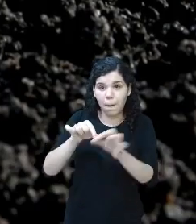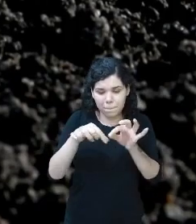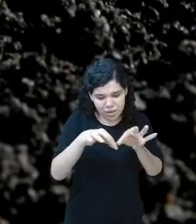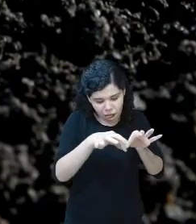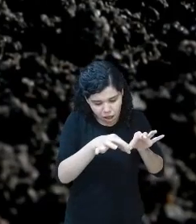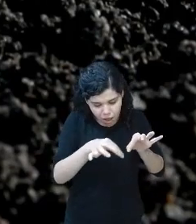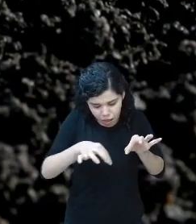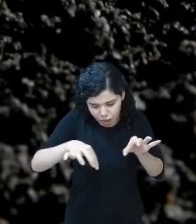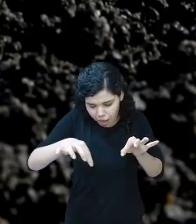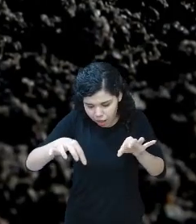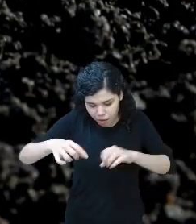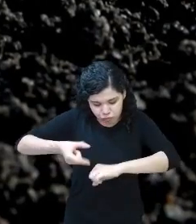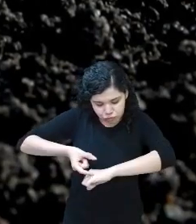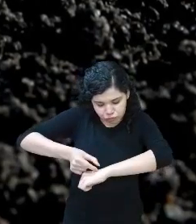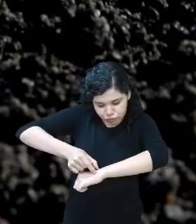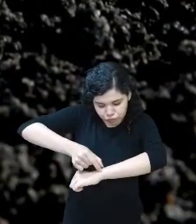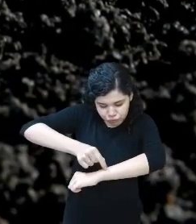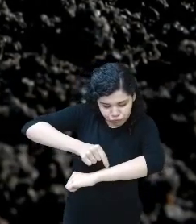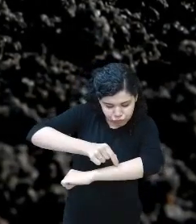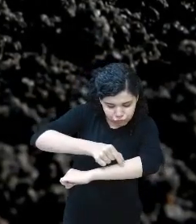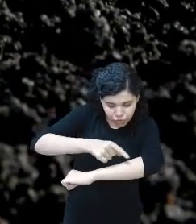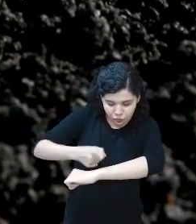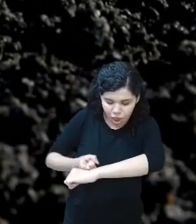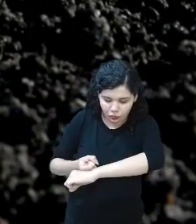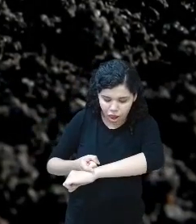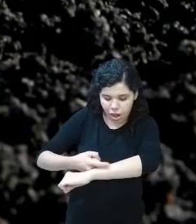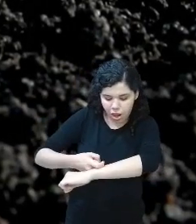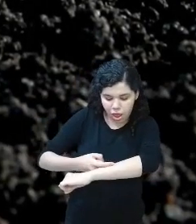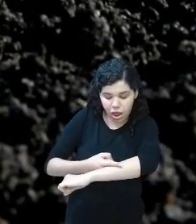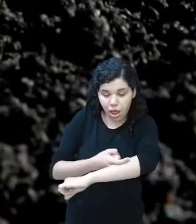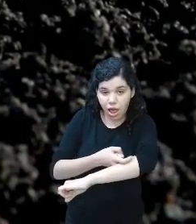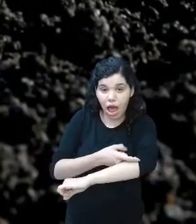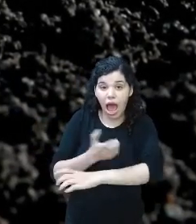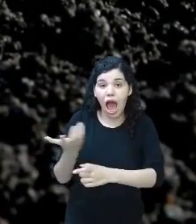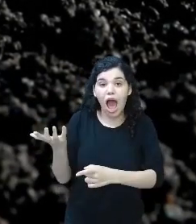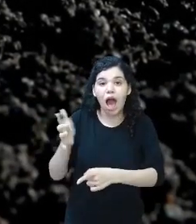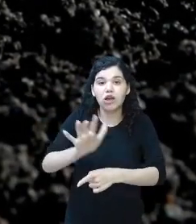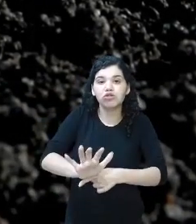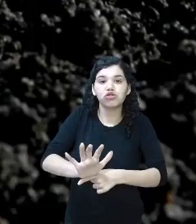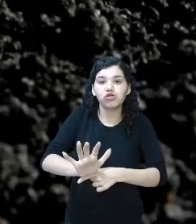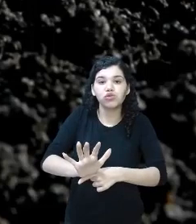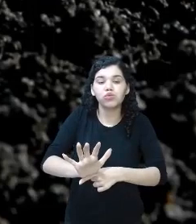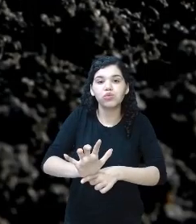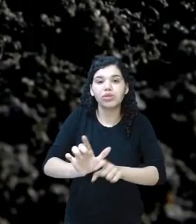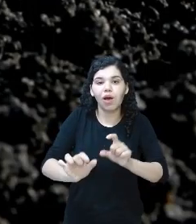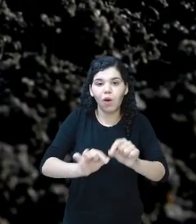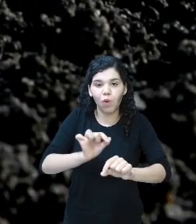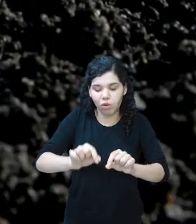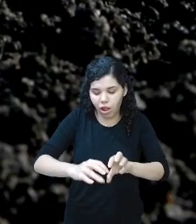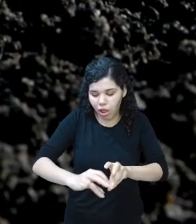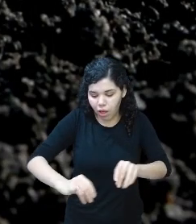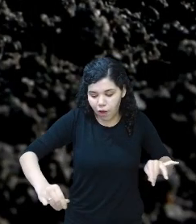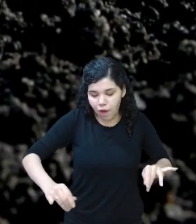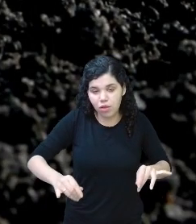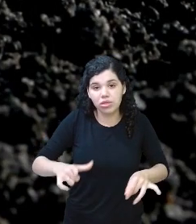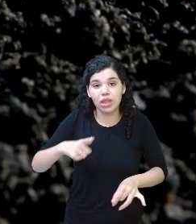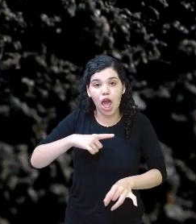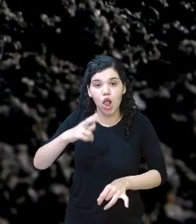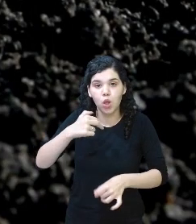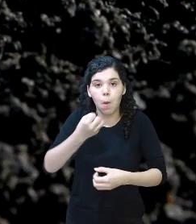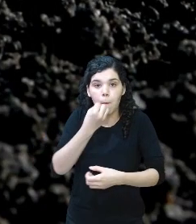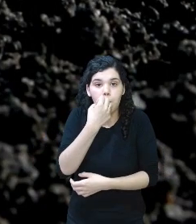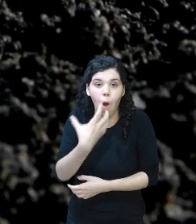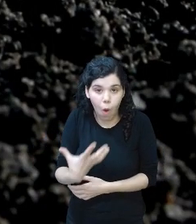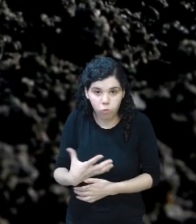que as minhocas abrem, eles estão ajudando o solo a estar mais férteis, tá? Mais